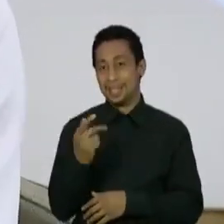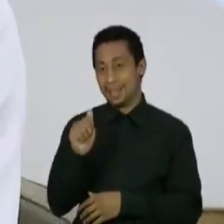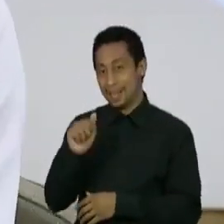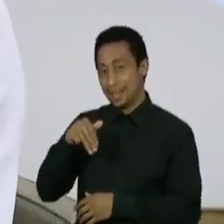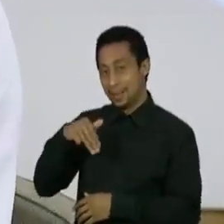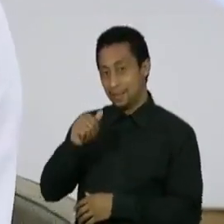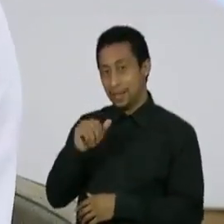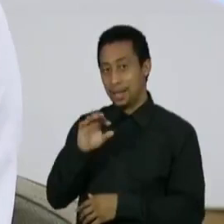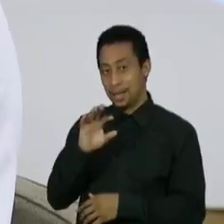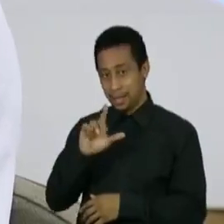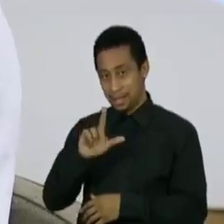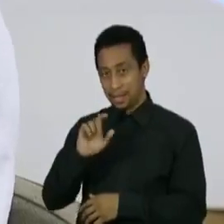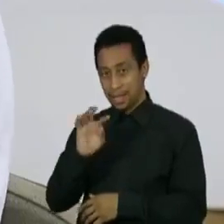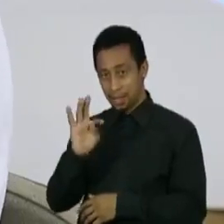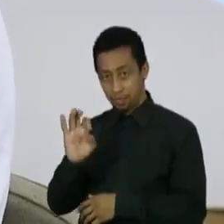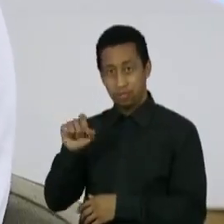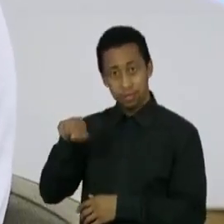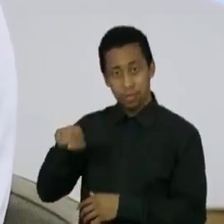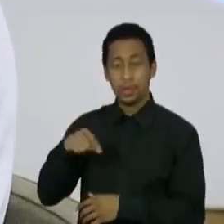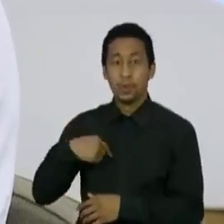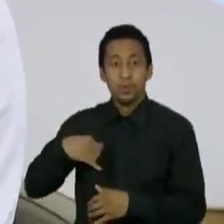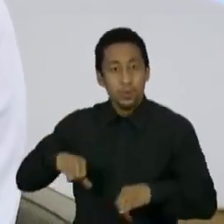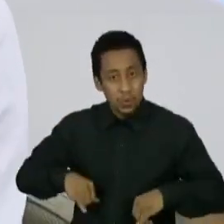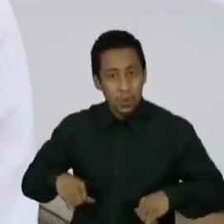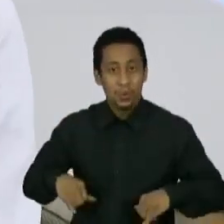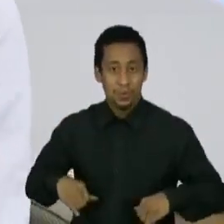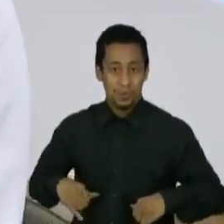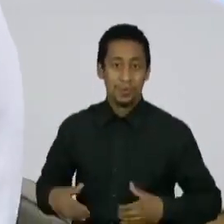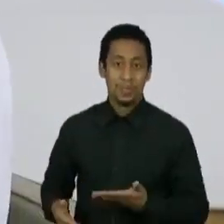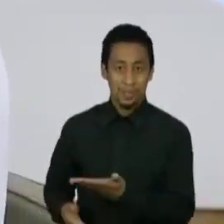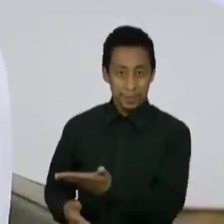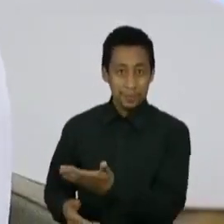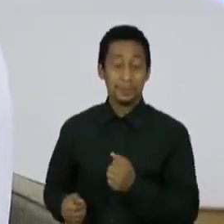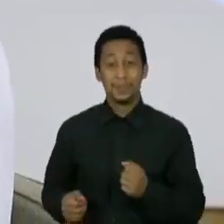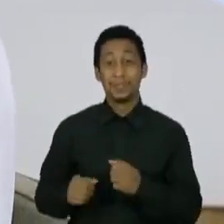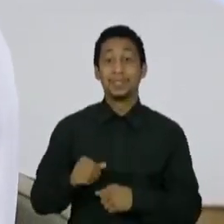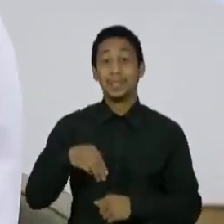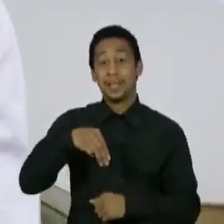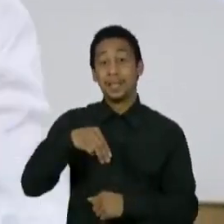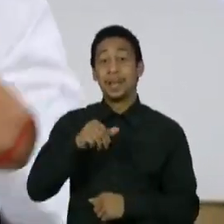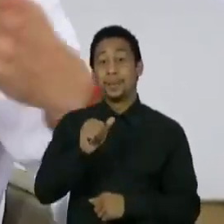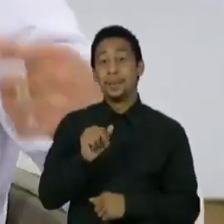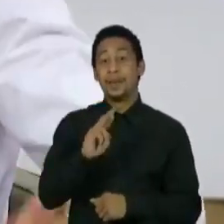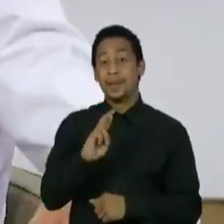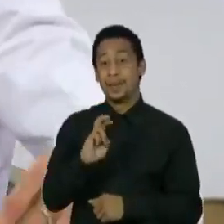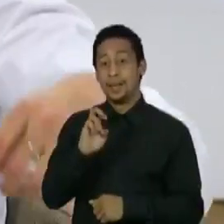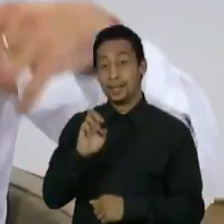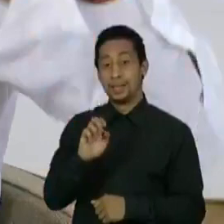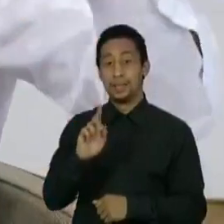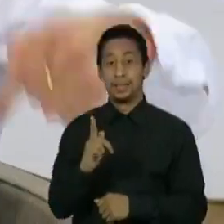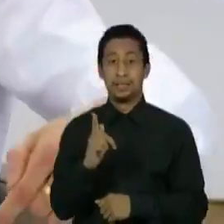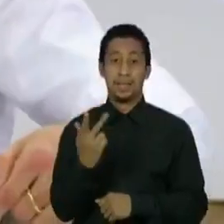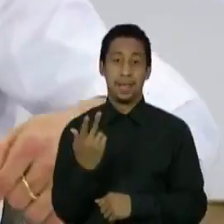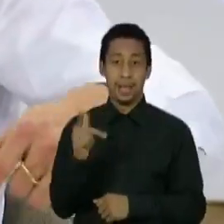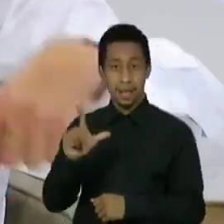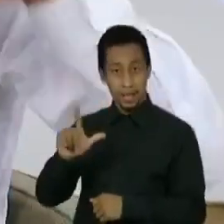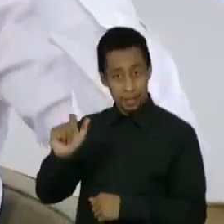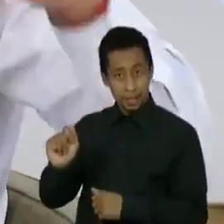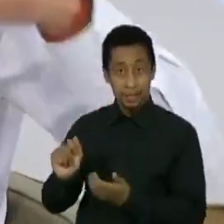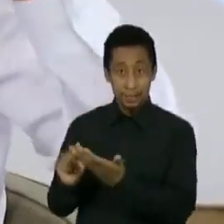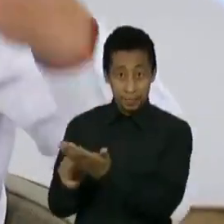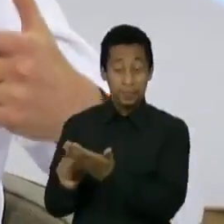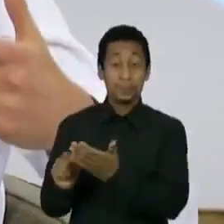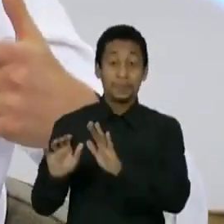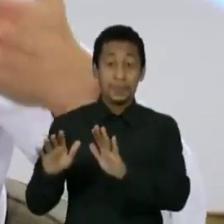intensa na minha vida Aquilo o Marighella é um é uma coisa muito importante para mim porque de alguma maneira eu sinto que esse